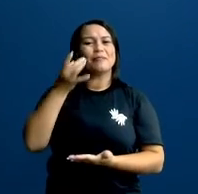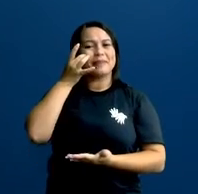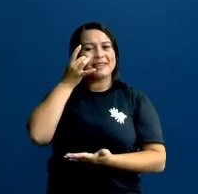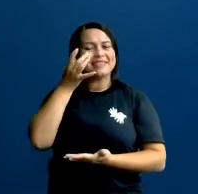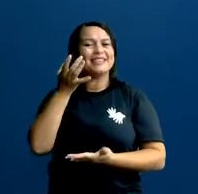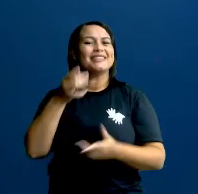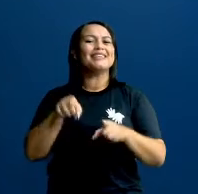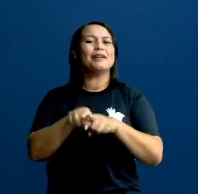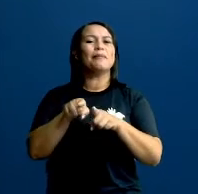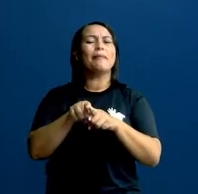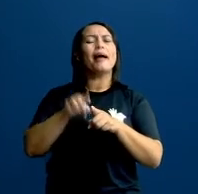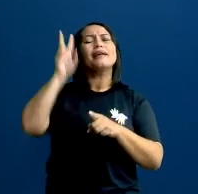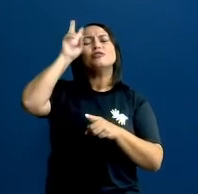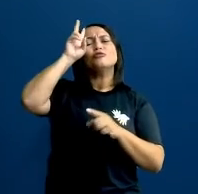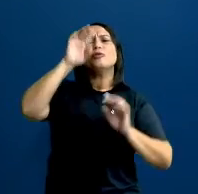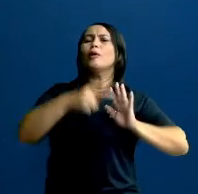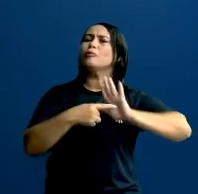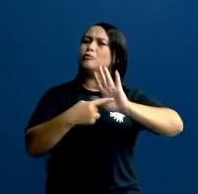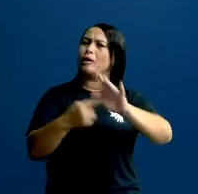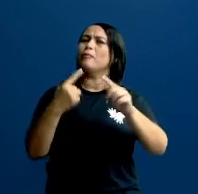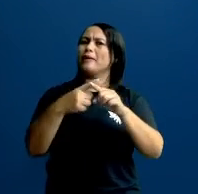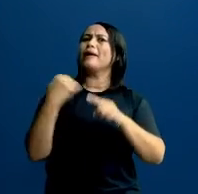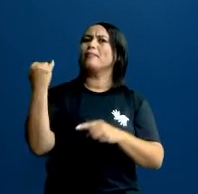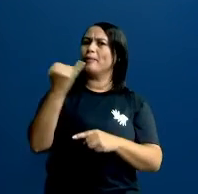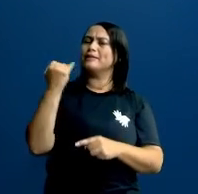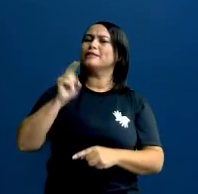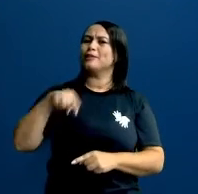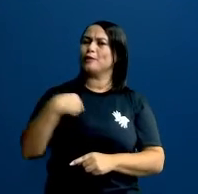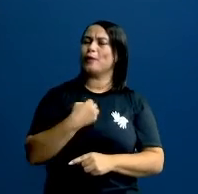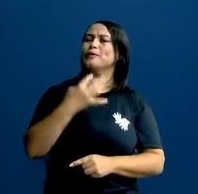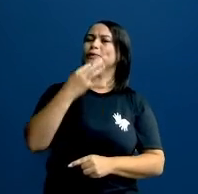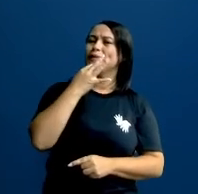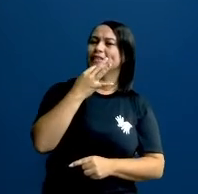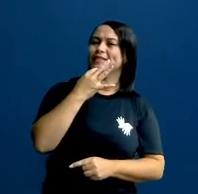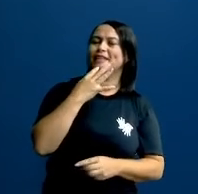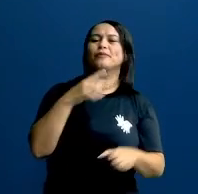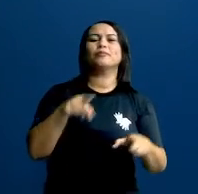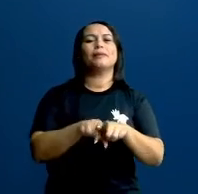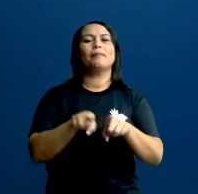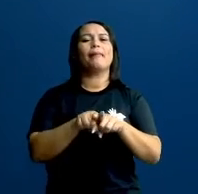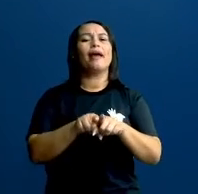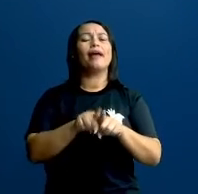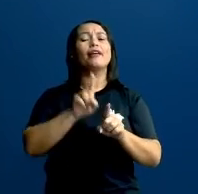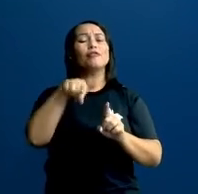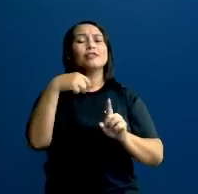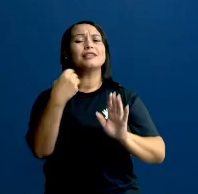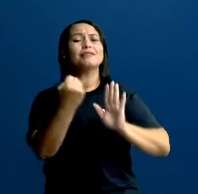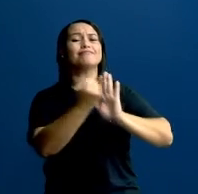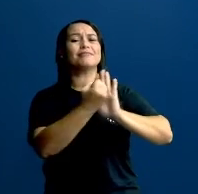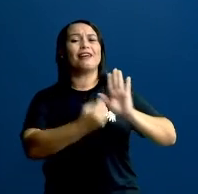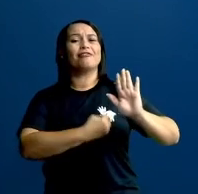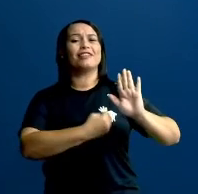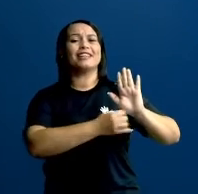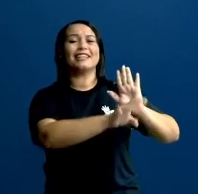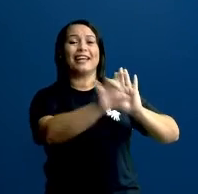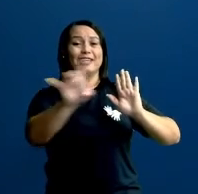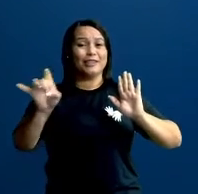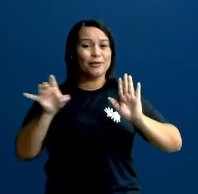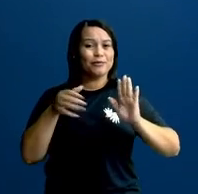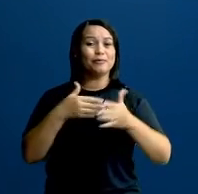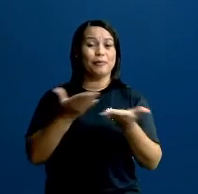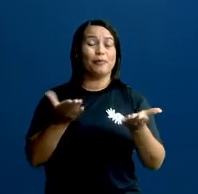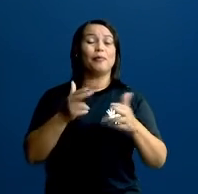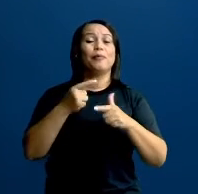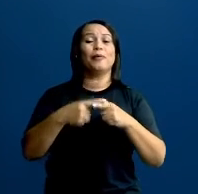trazer um pouco desse histórico, que é importante que a gente conheça, né? E que fique marcado na vida de cada um de